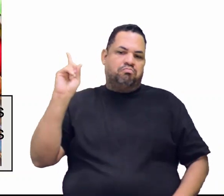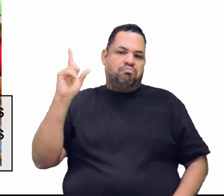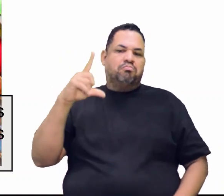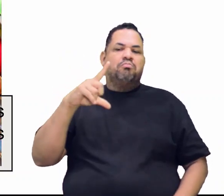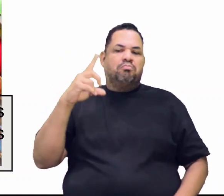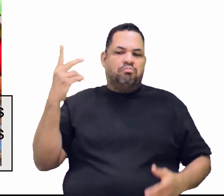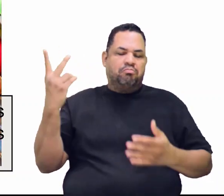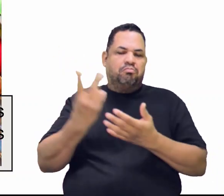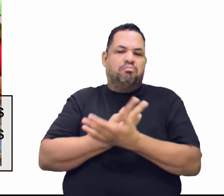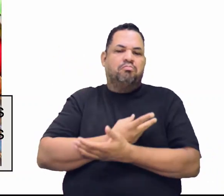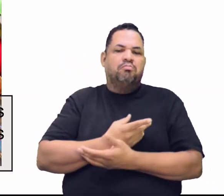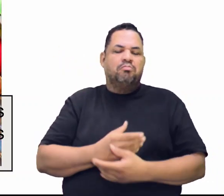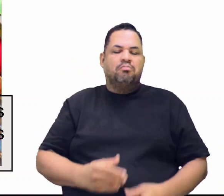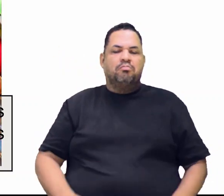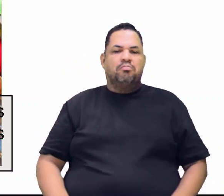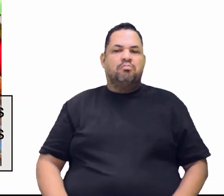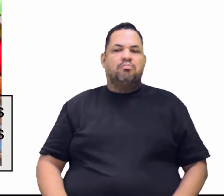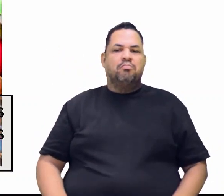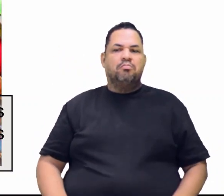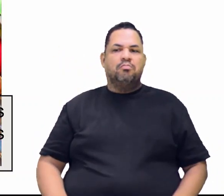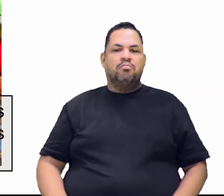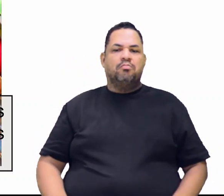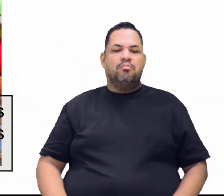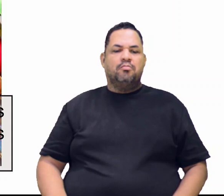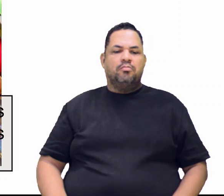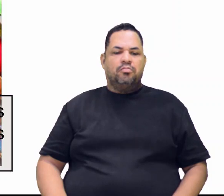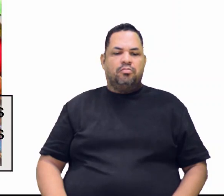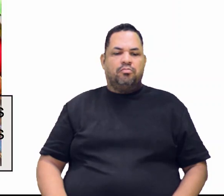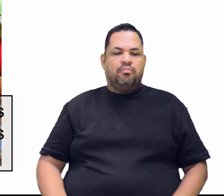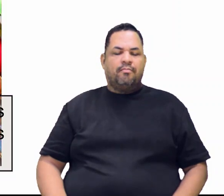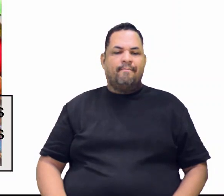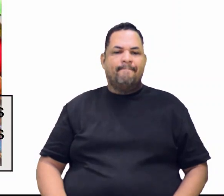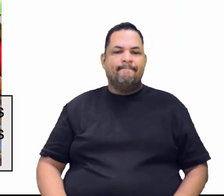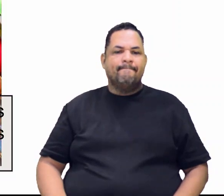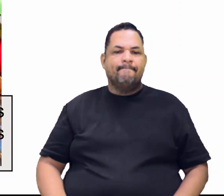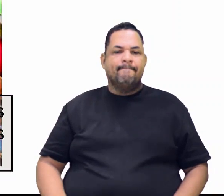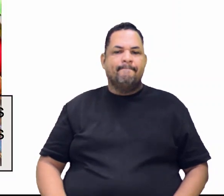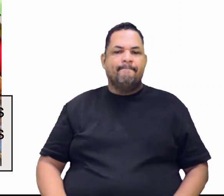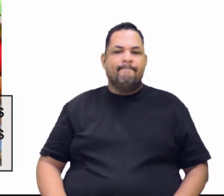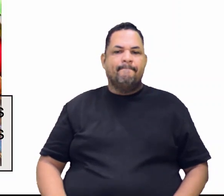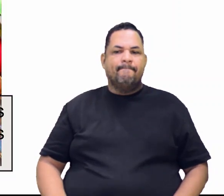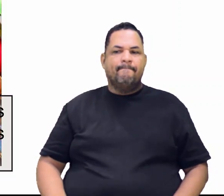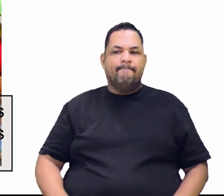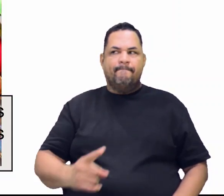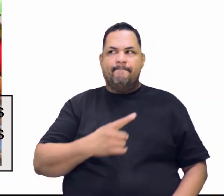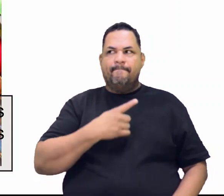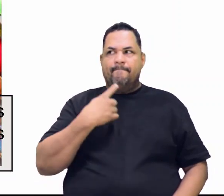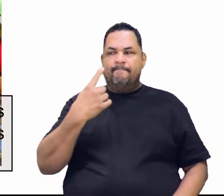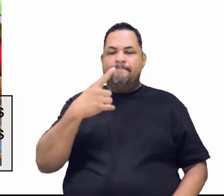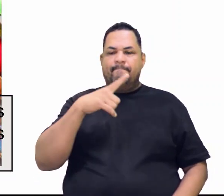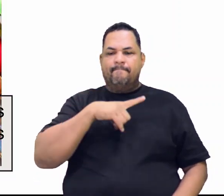isso, tá bom? O fato é que nós temos